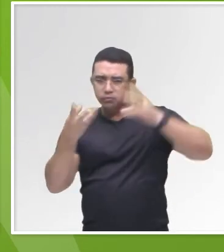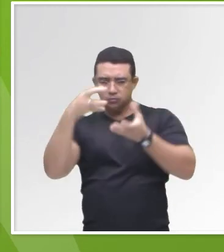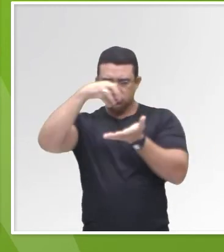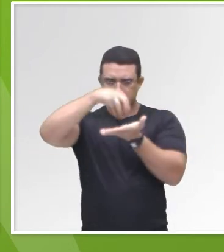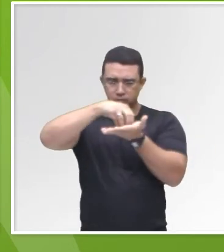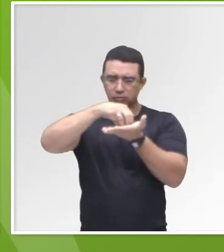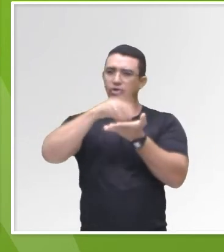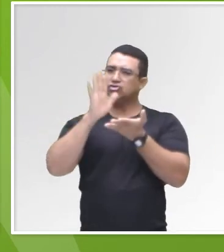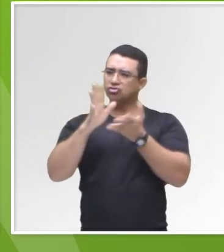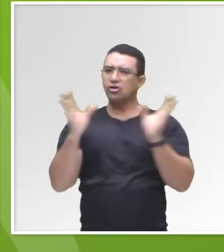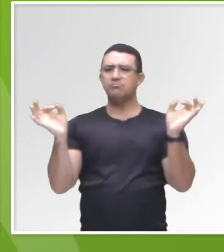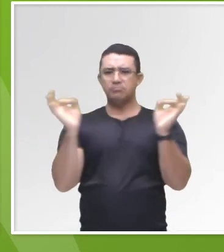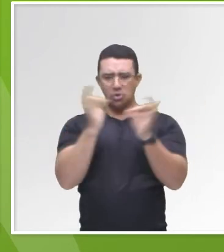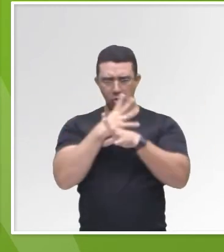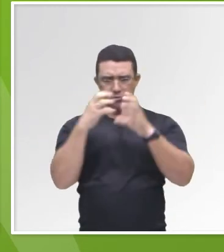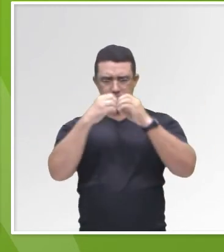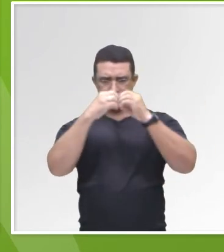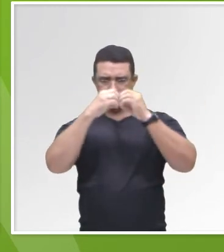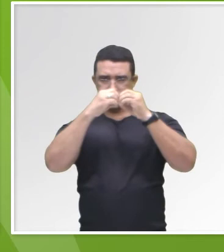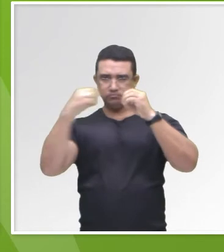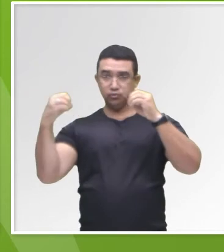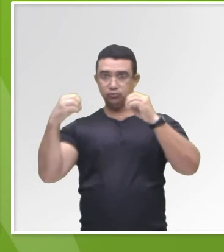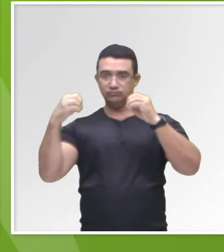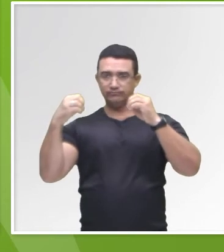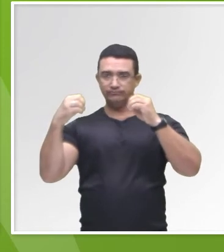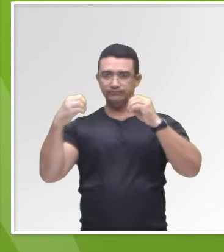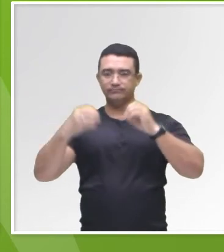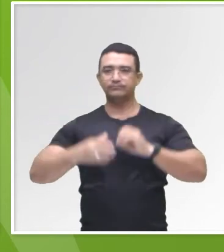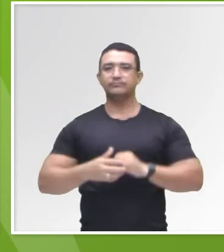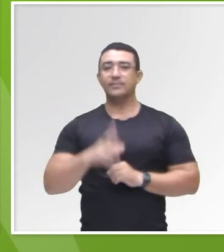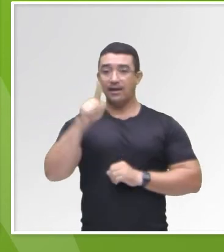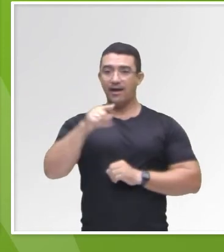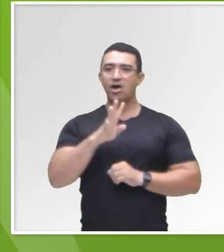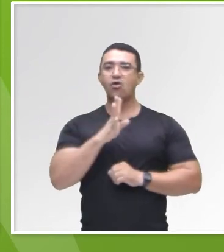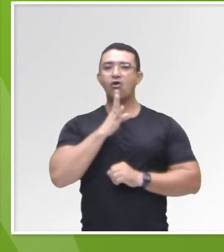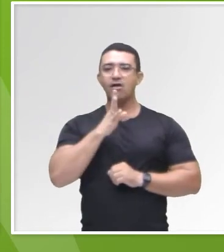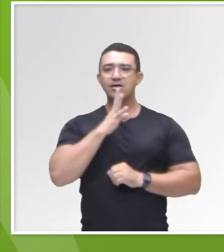para se dividir, certo? Então essa divisão aí da célula que é conhecida